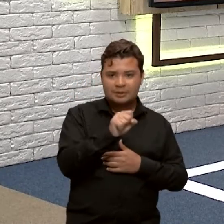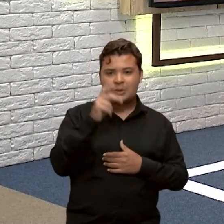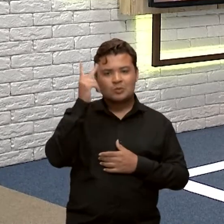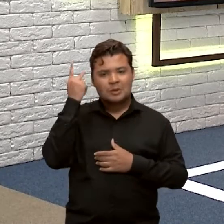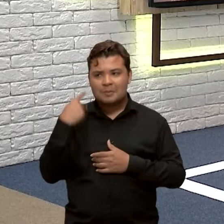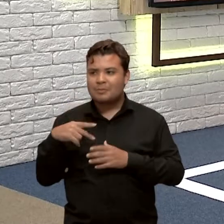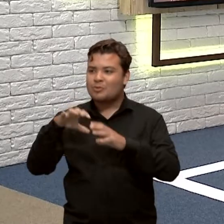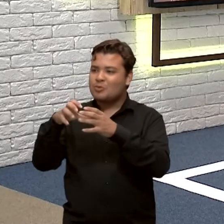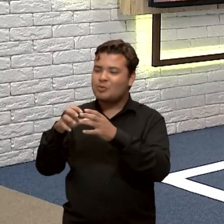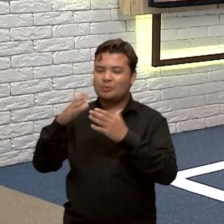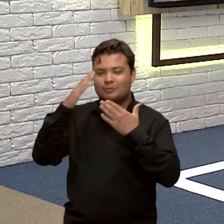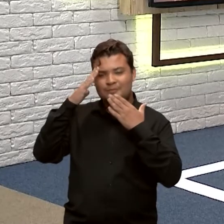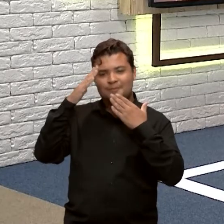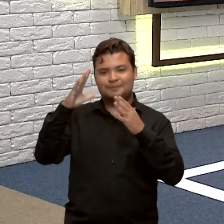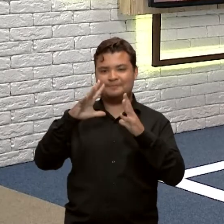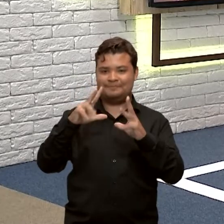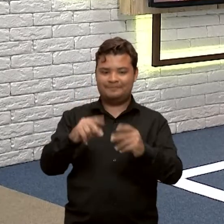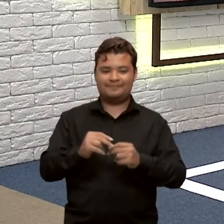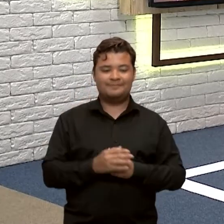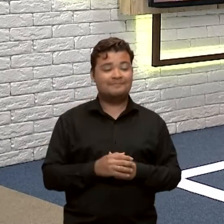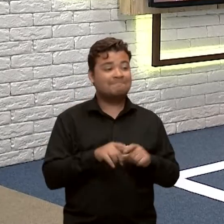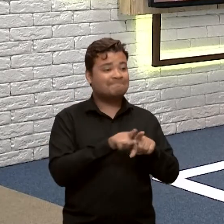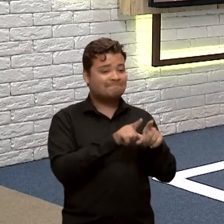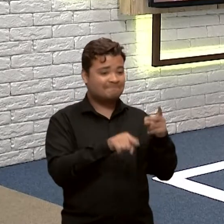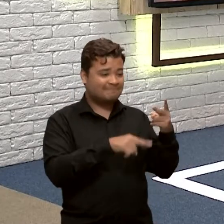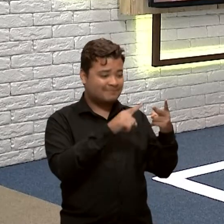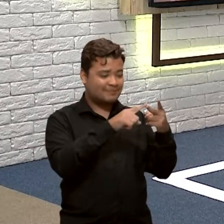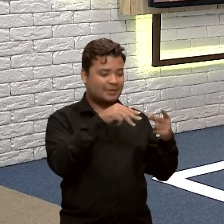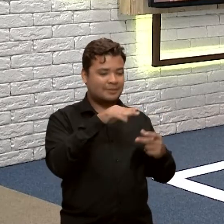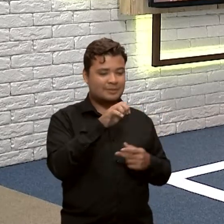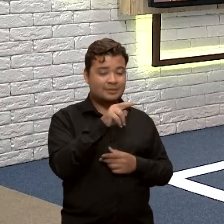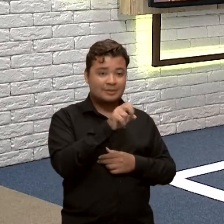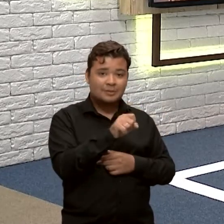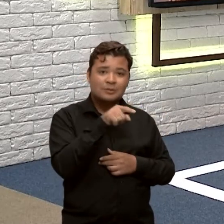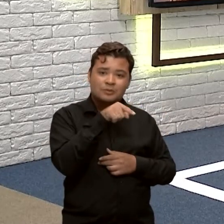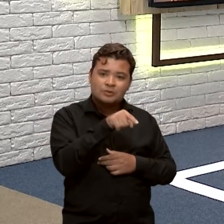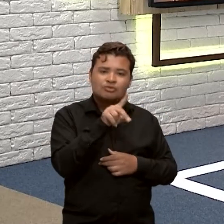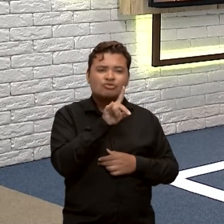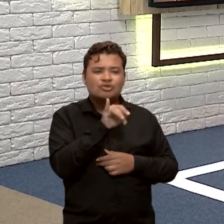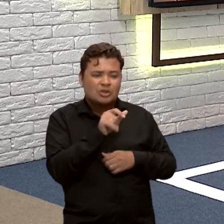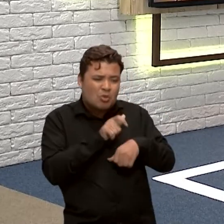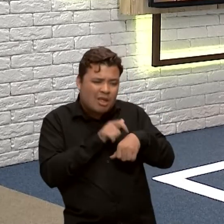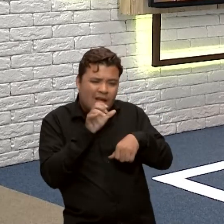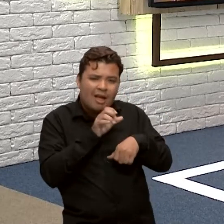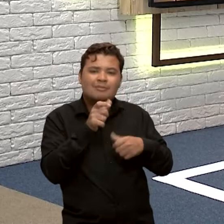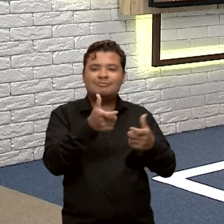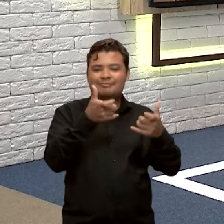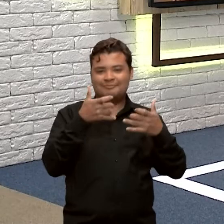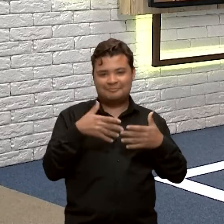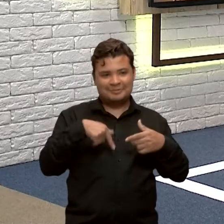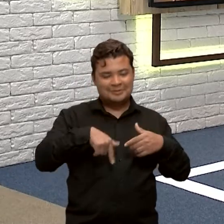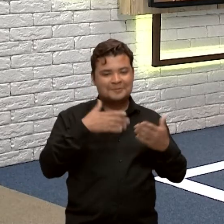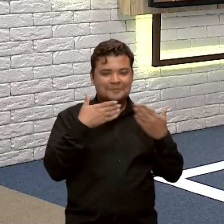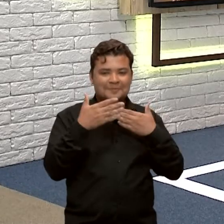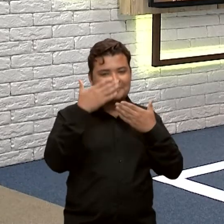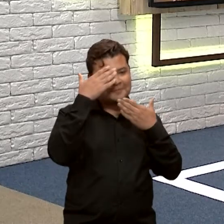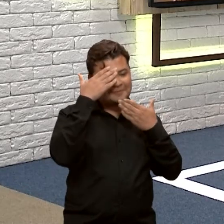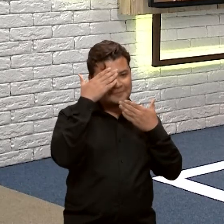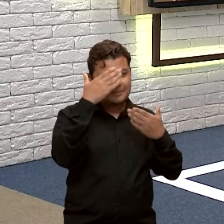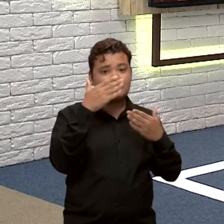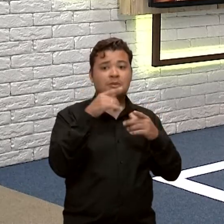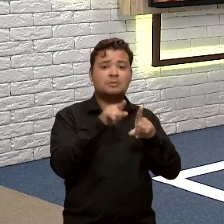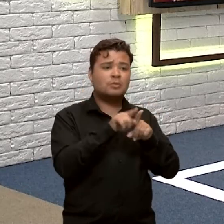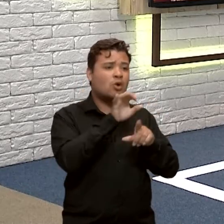equipe. Obrigada, Matheus, também por ter tirado um tempinho do seu dia para falar com a gente. Ótimo intercâmbio para você. Boa sorte aí no